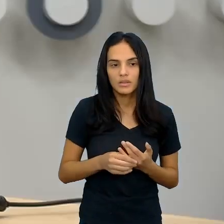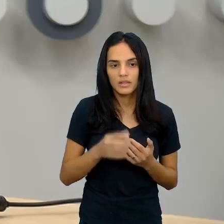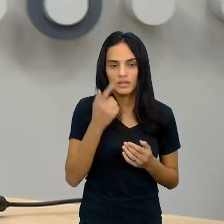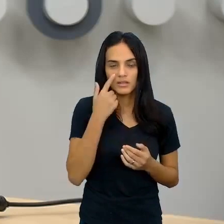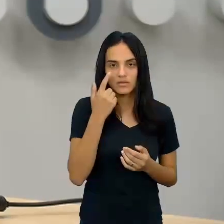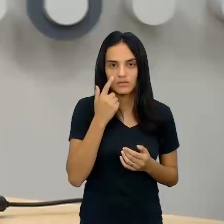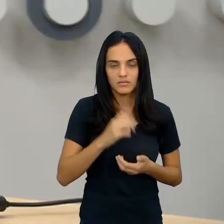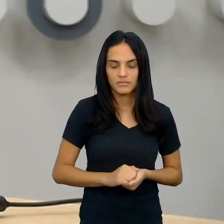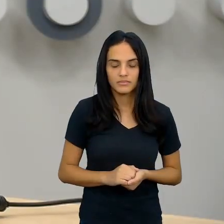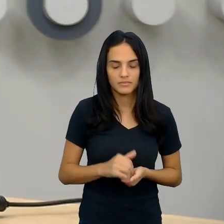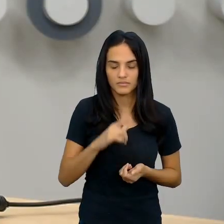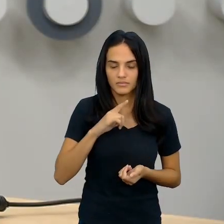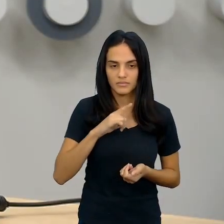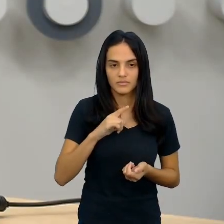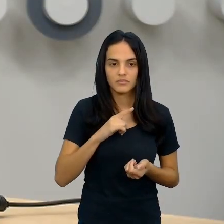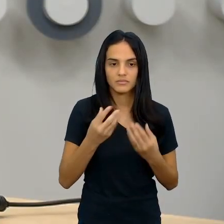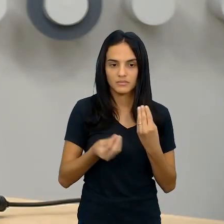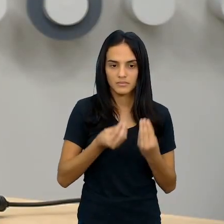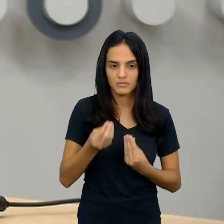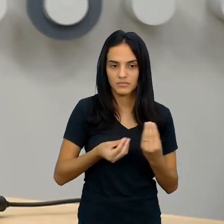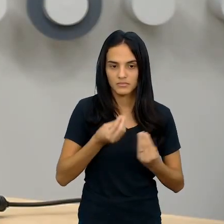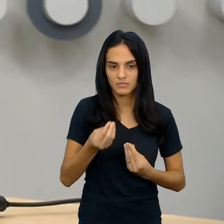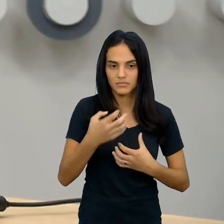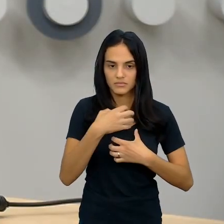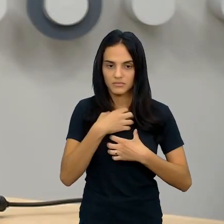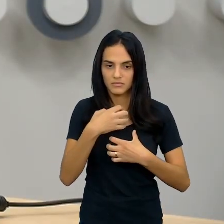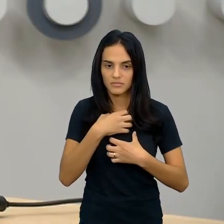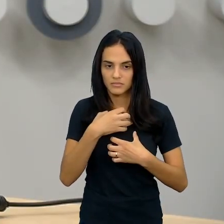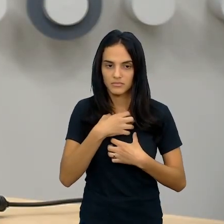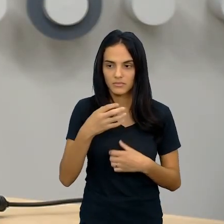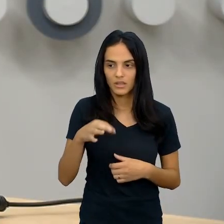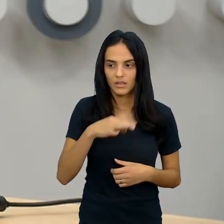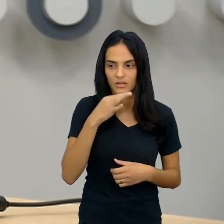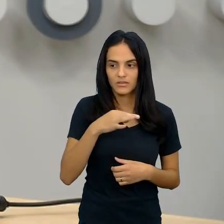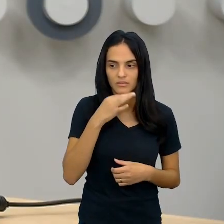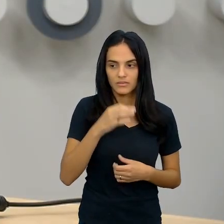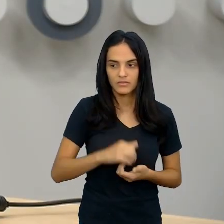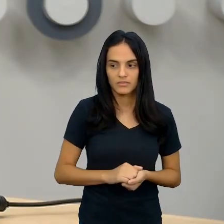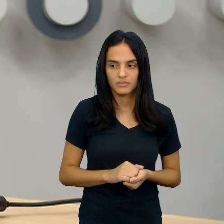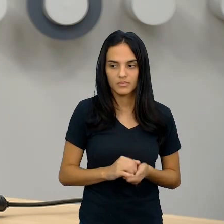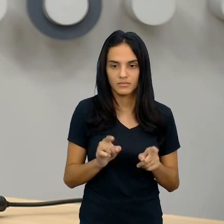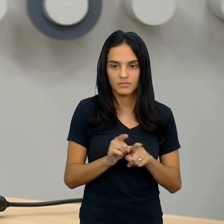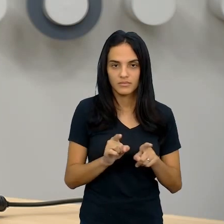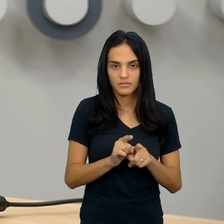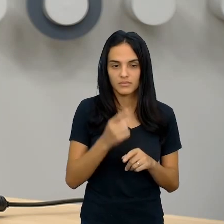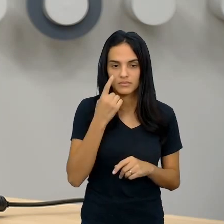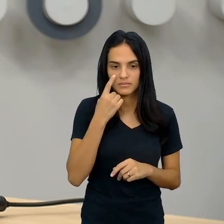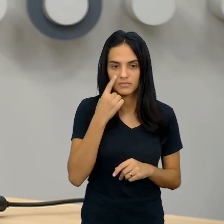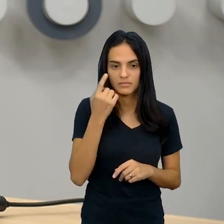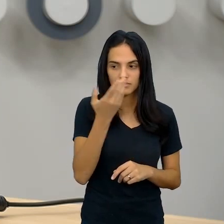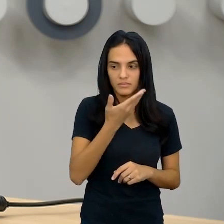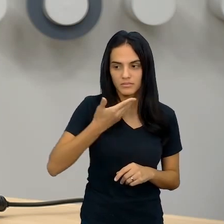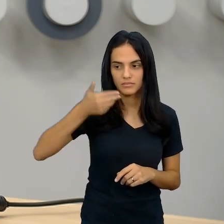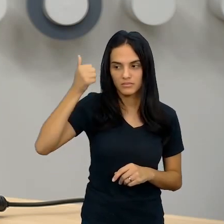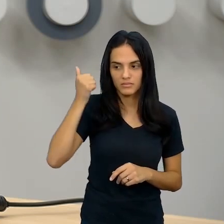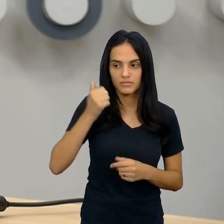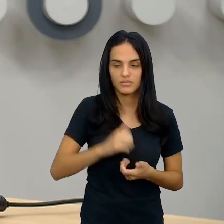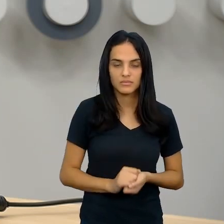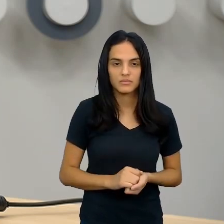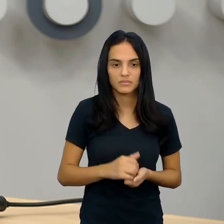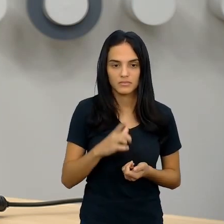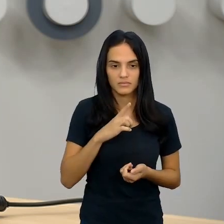forma de seminários, por exemplo, ou uma forma oral. E com isso, nada melhor do que